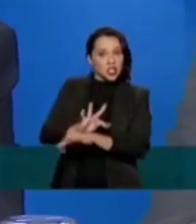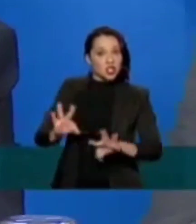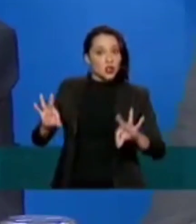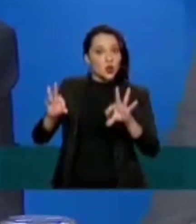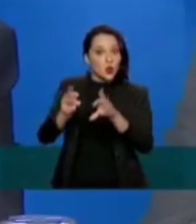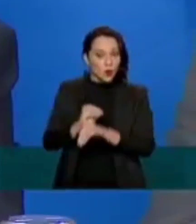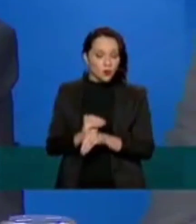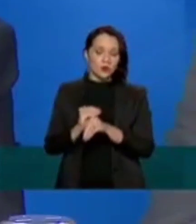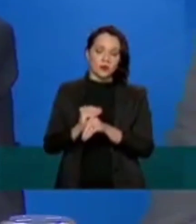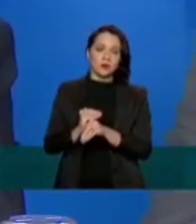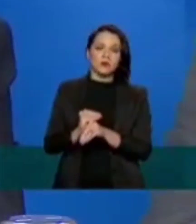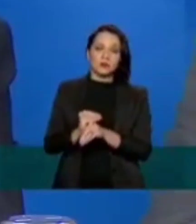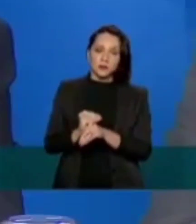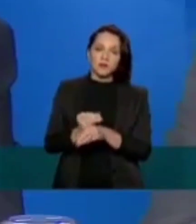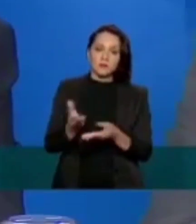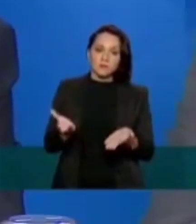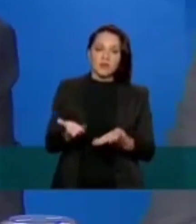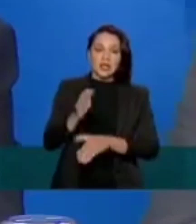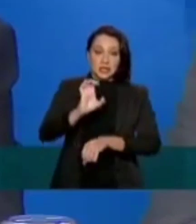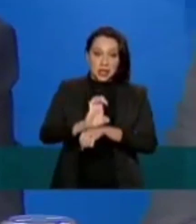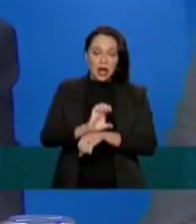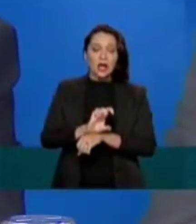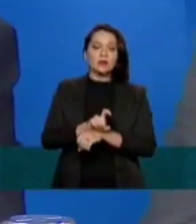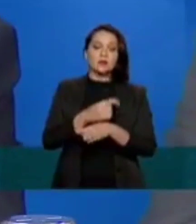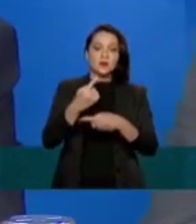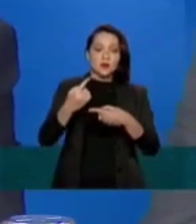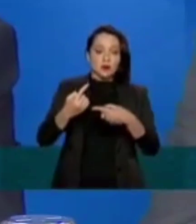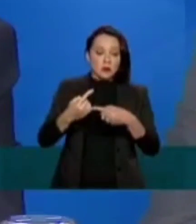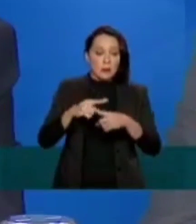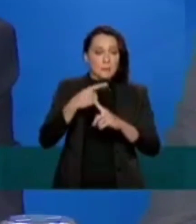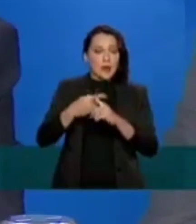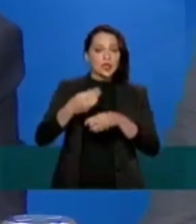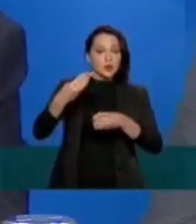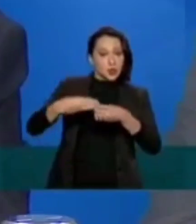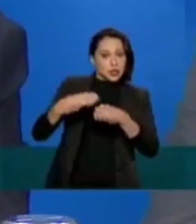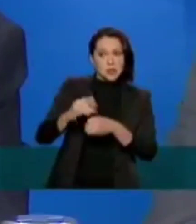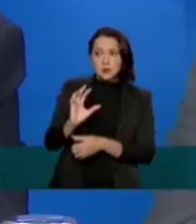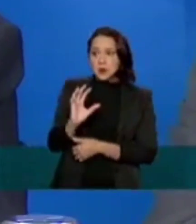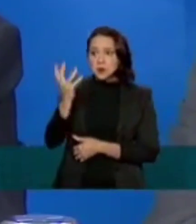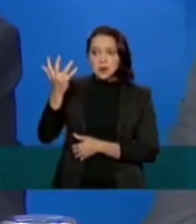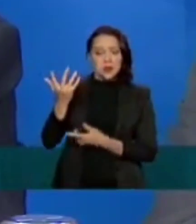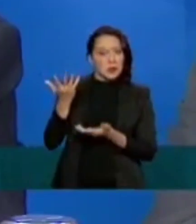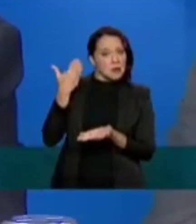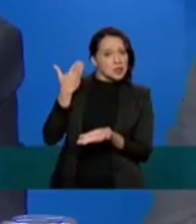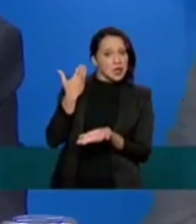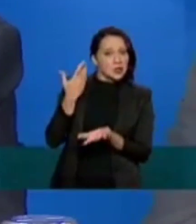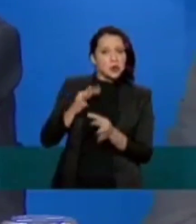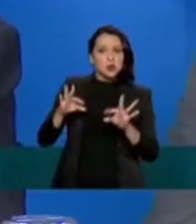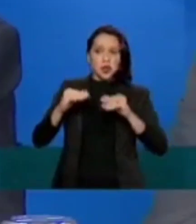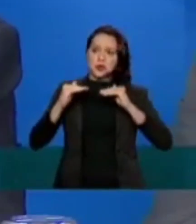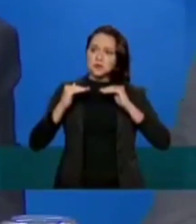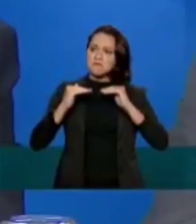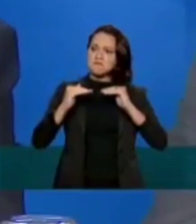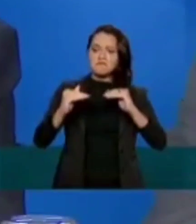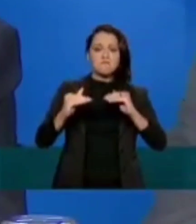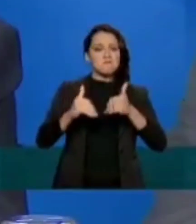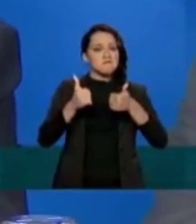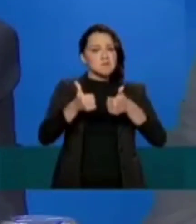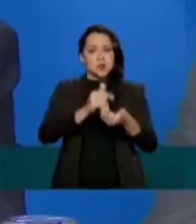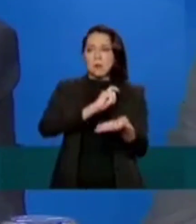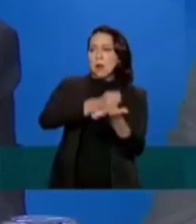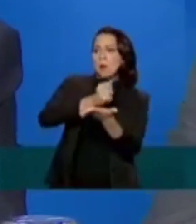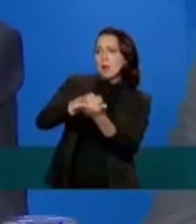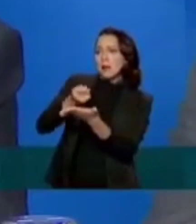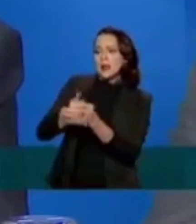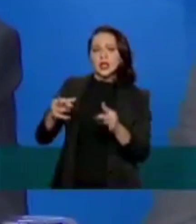mundo, e estados e municípios estão numa situação em que nunca tiveram antes, todos em equilíbrio, todos em azul, pagaram os